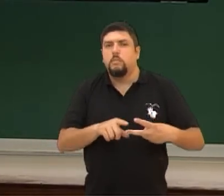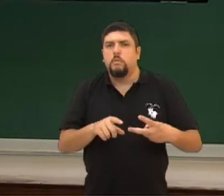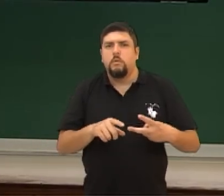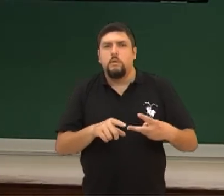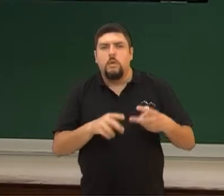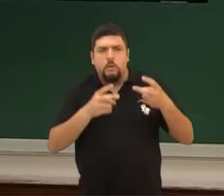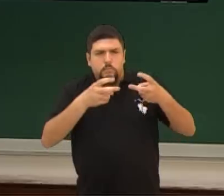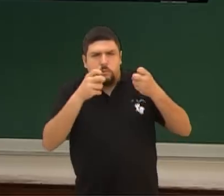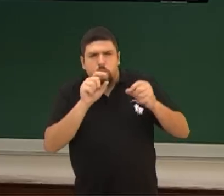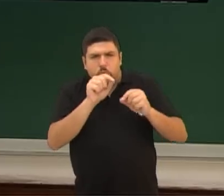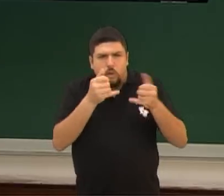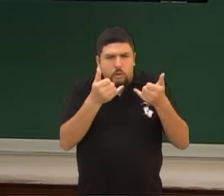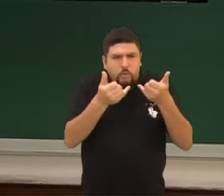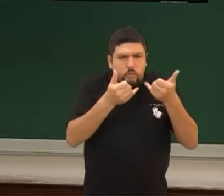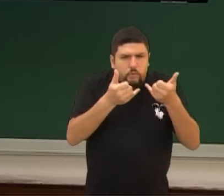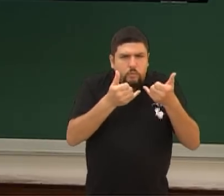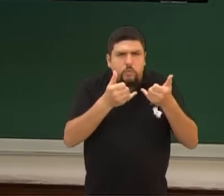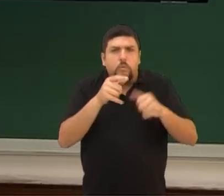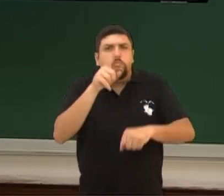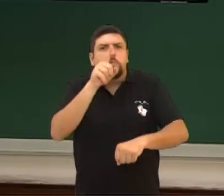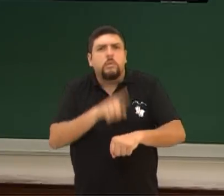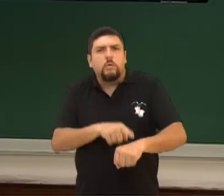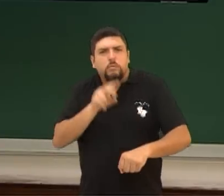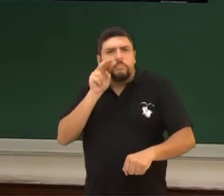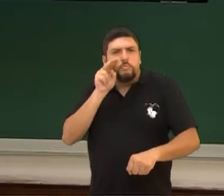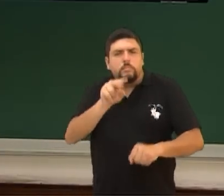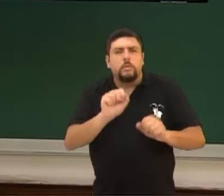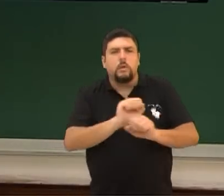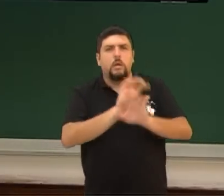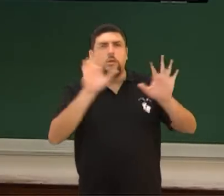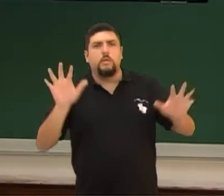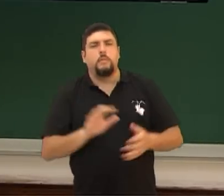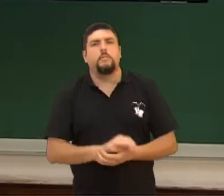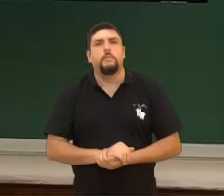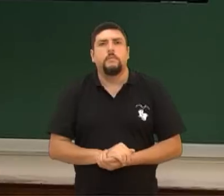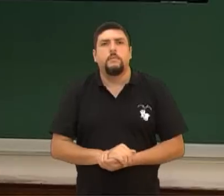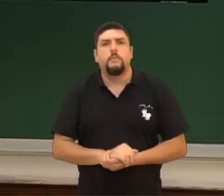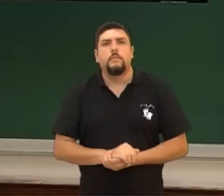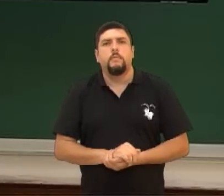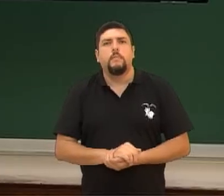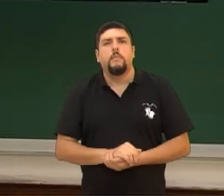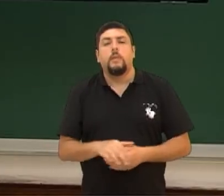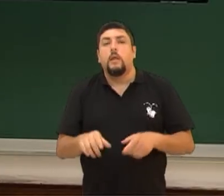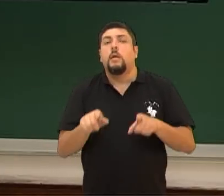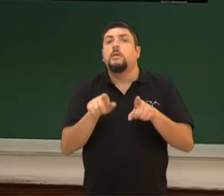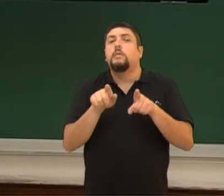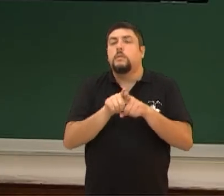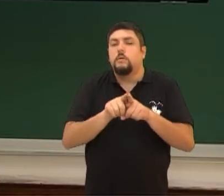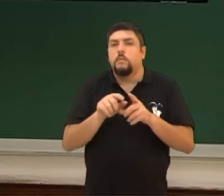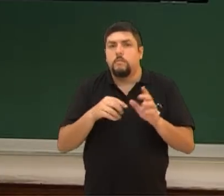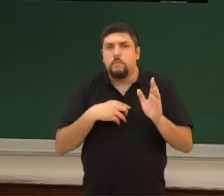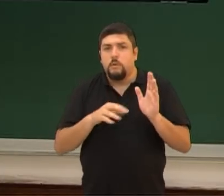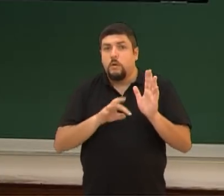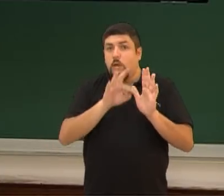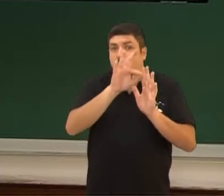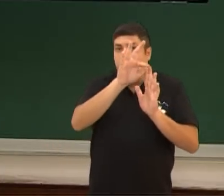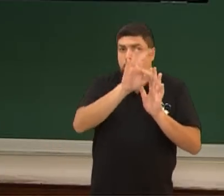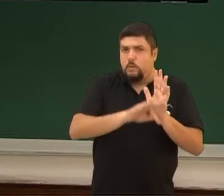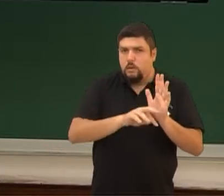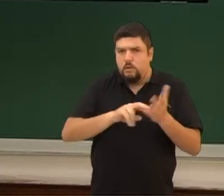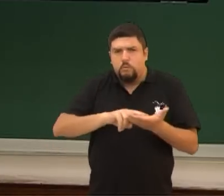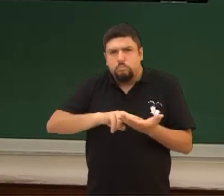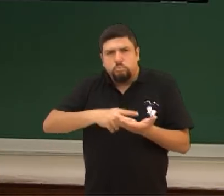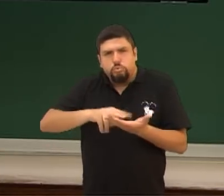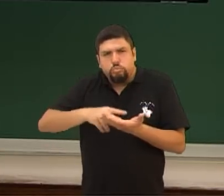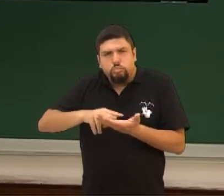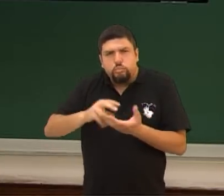informações explícitas, que são aquelas que nós encontramos com maior facilidade, né? Interpretamos texto com auxílio de